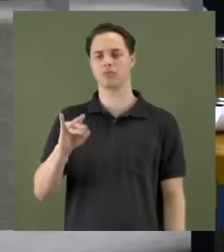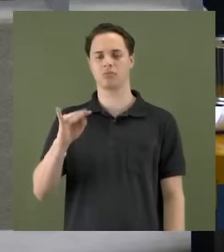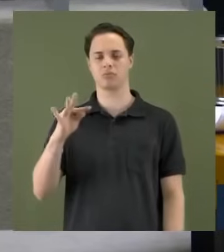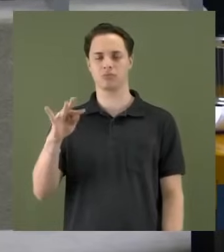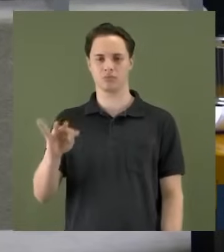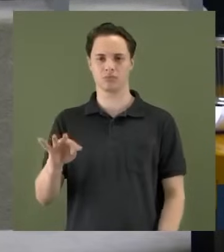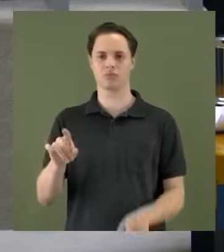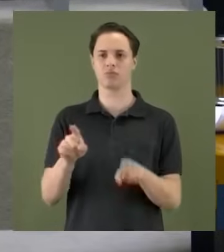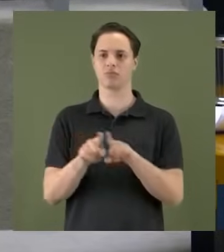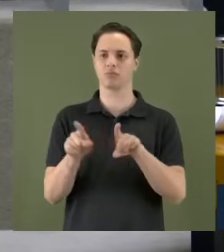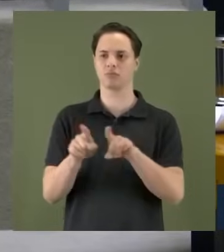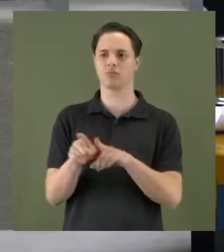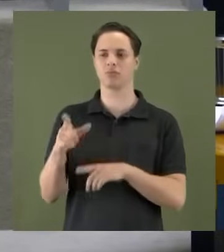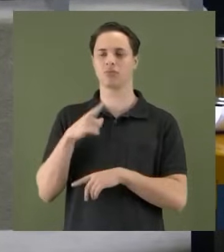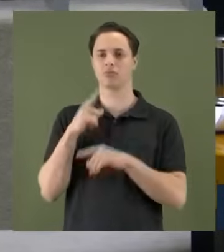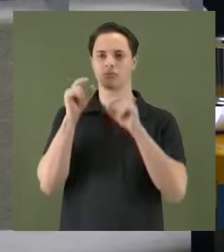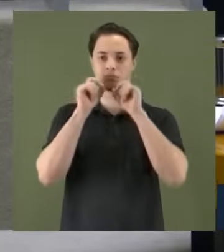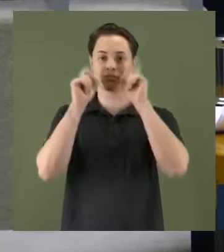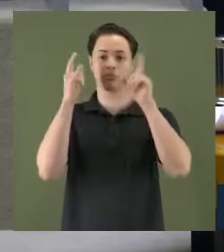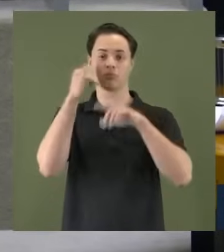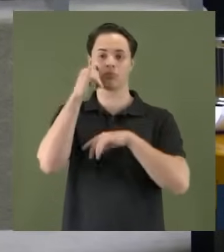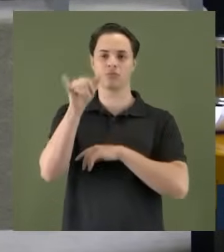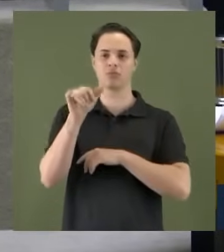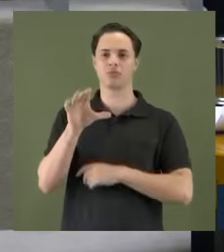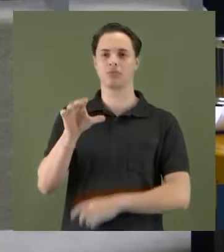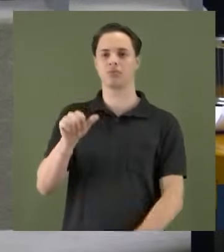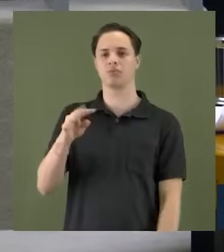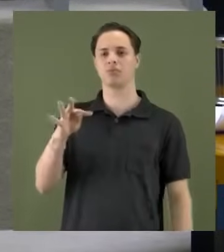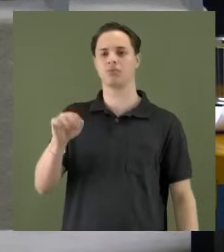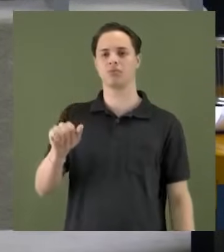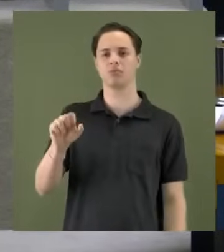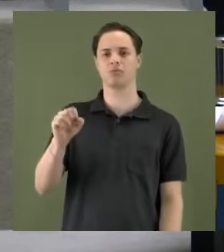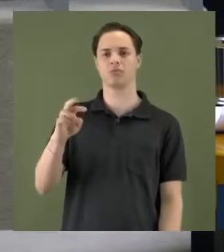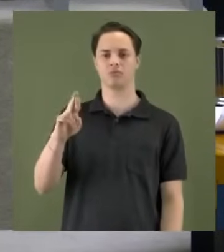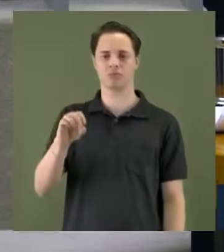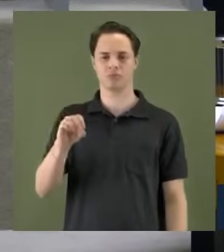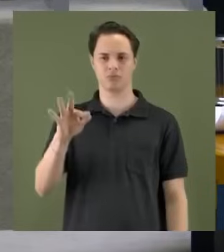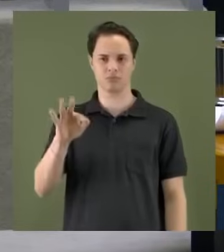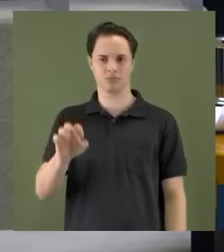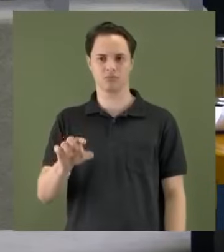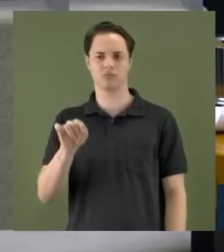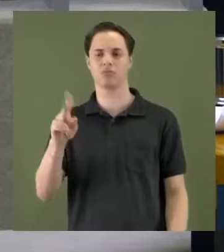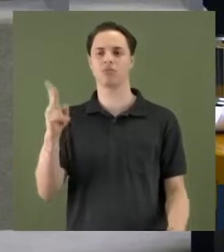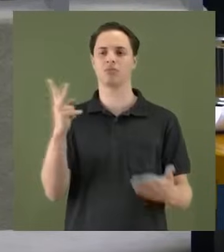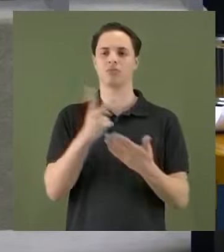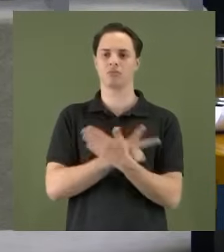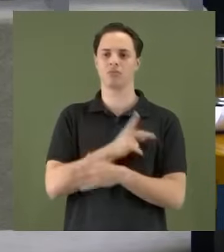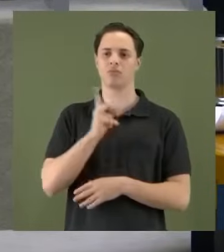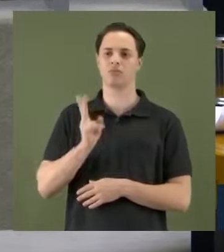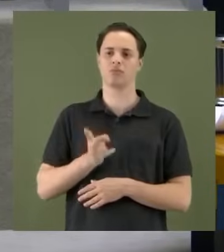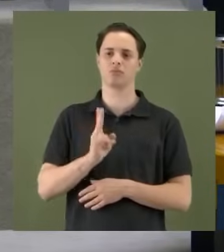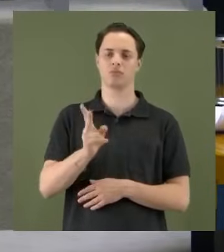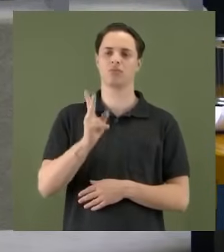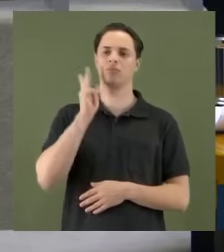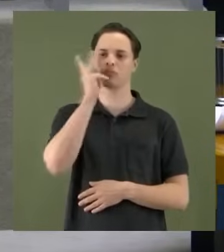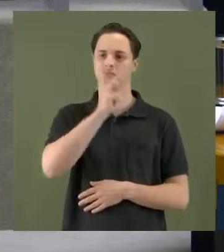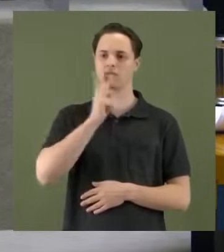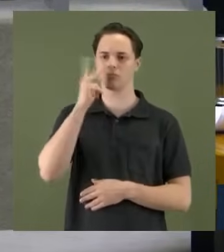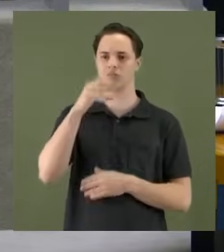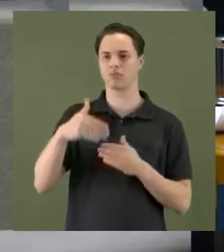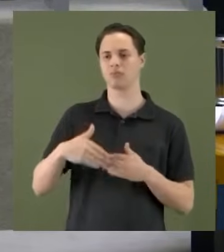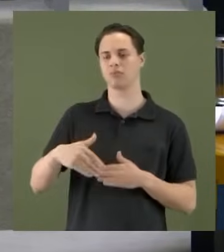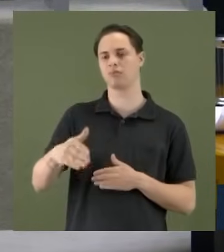aqui atentos para evitar a catástrofe anunciada na continuação dessas políticas perdulárias